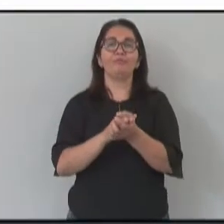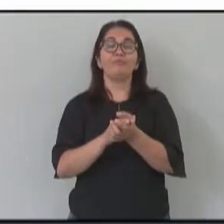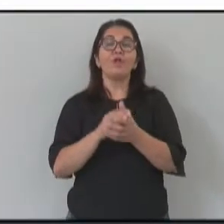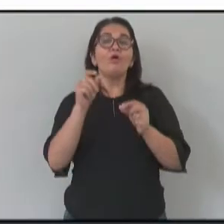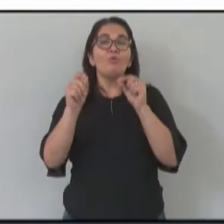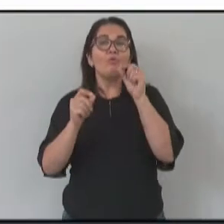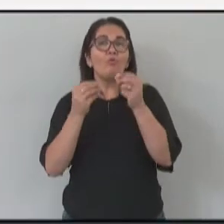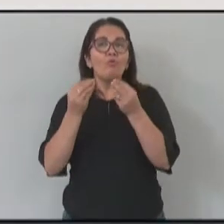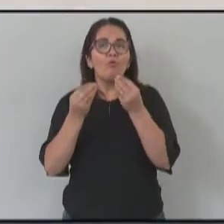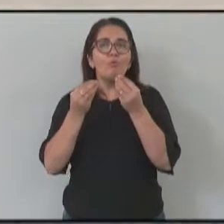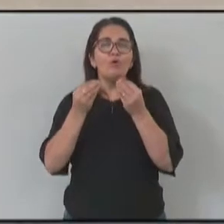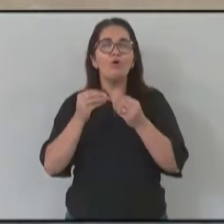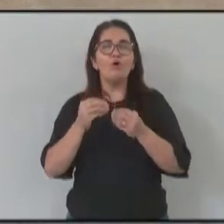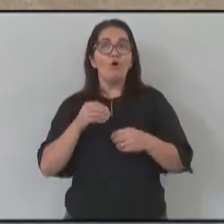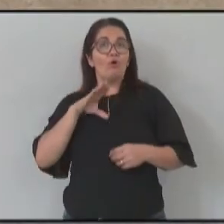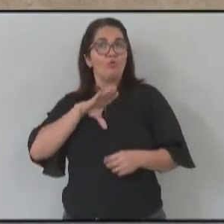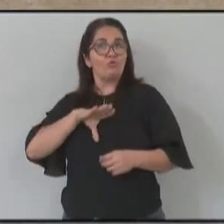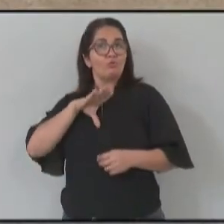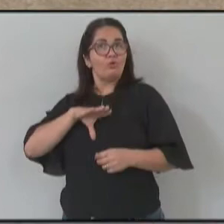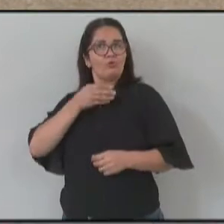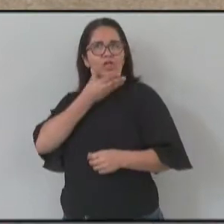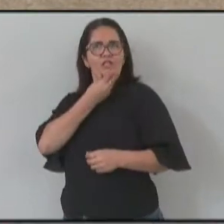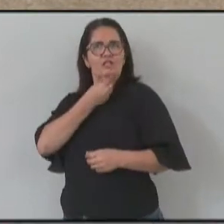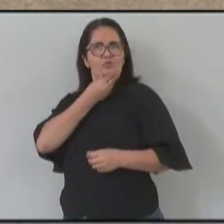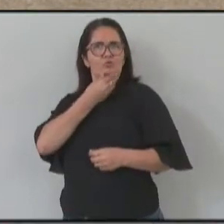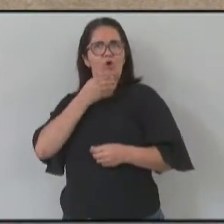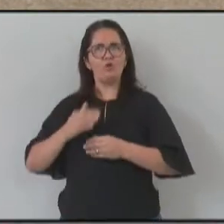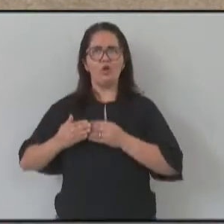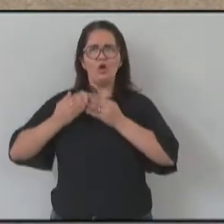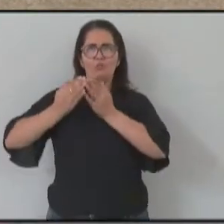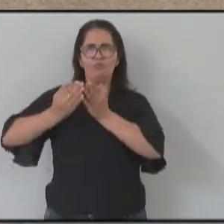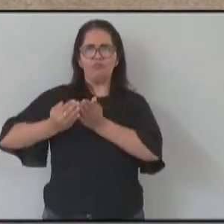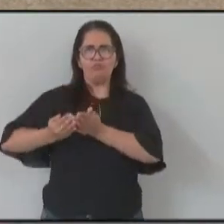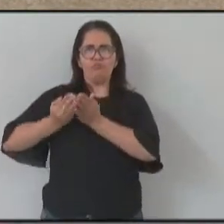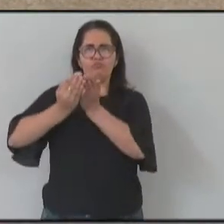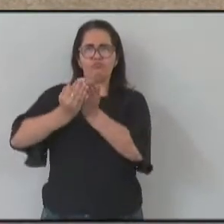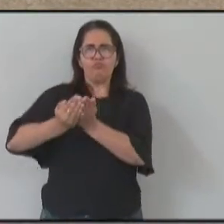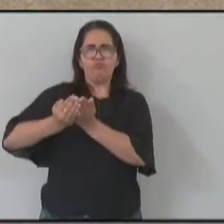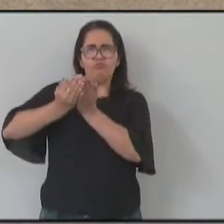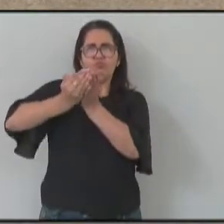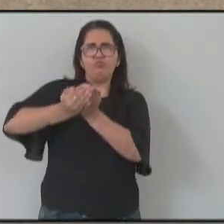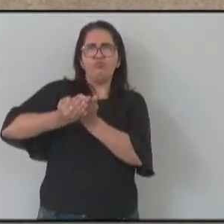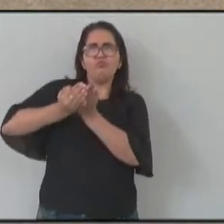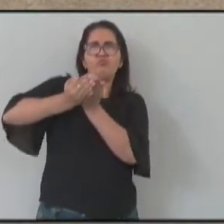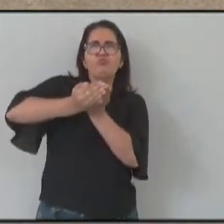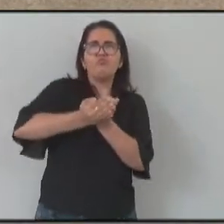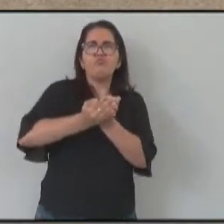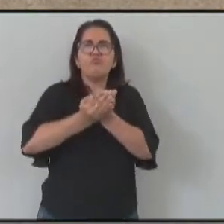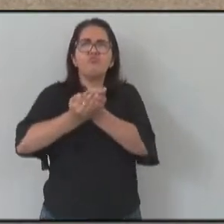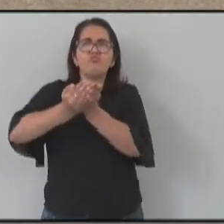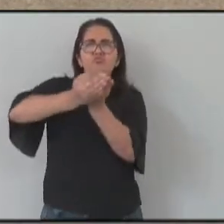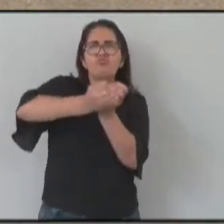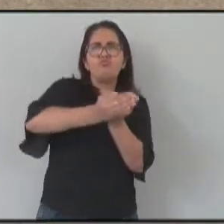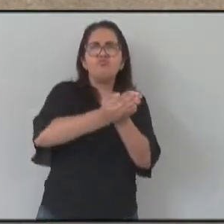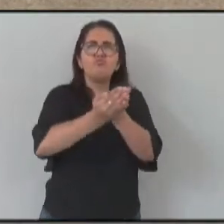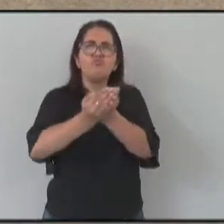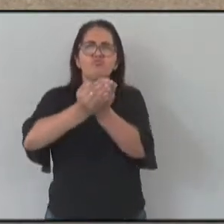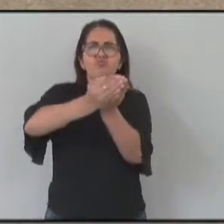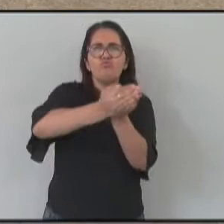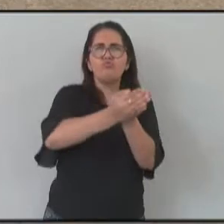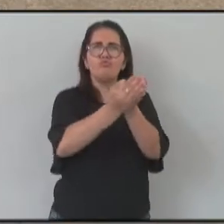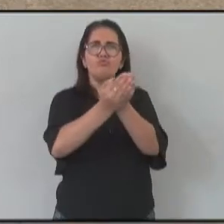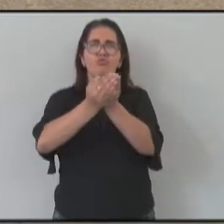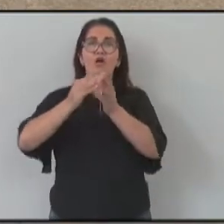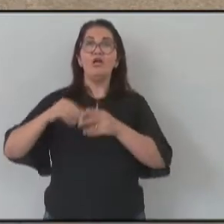portugueses, eles estavam viajando numa grande expedição. Eram 13